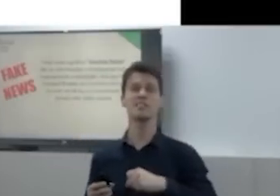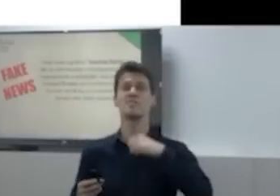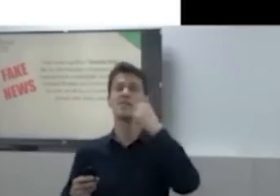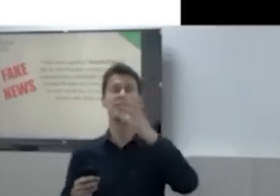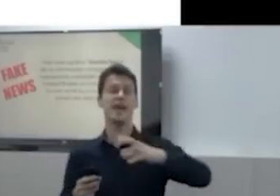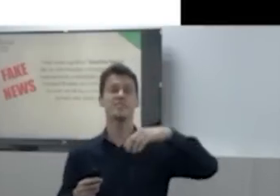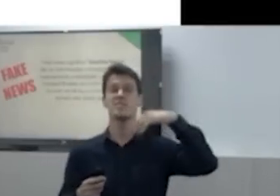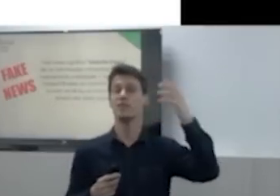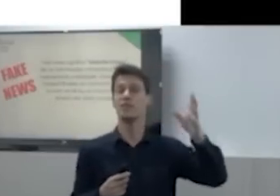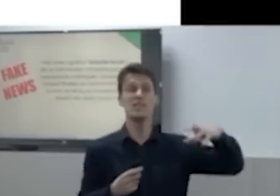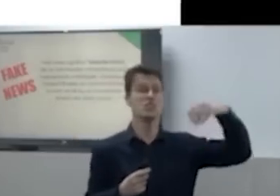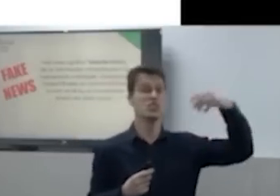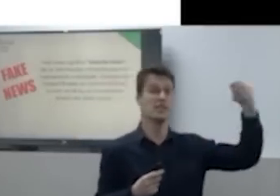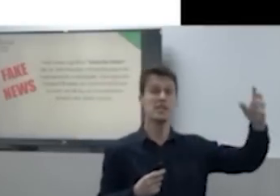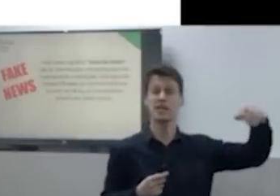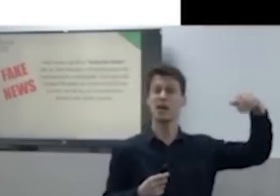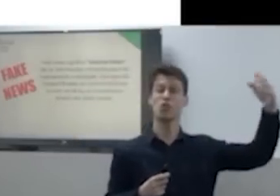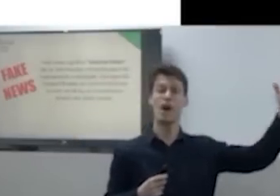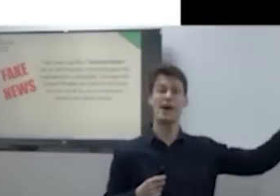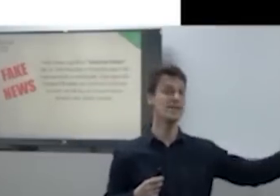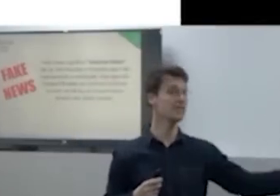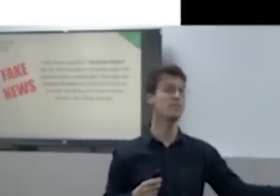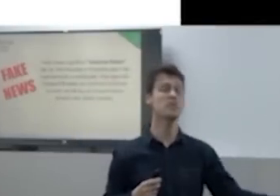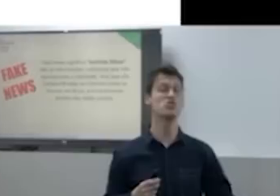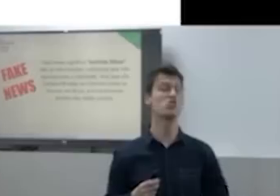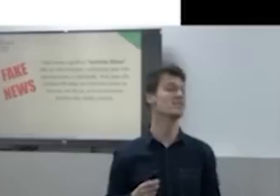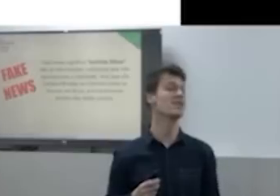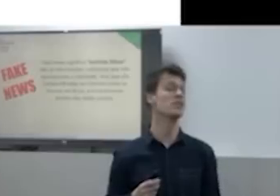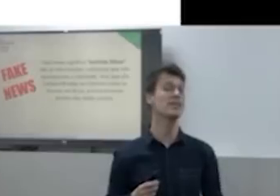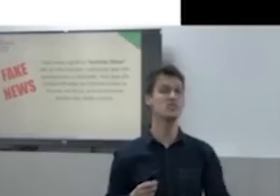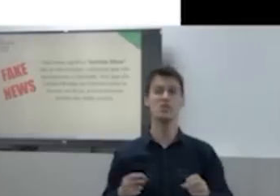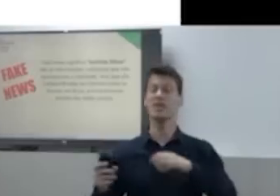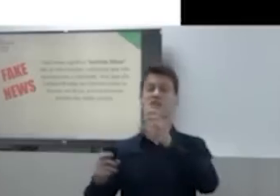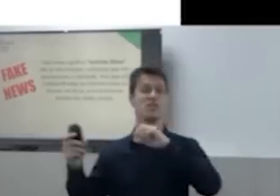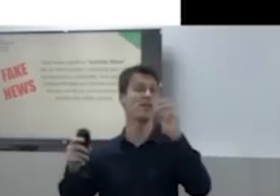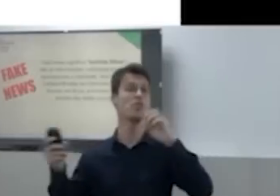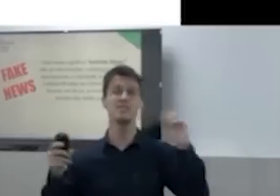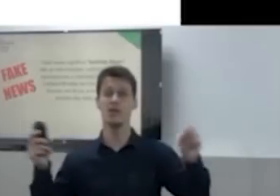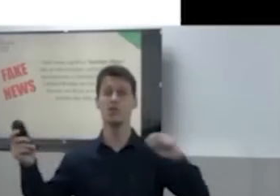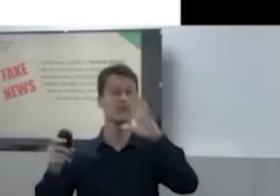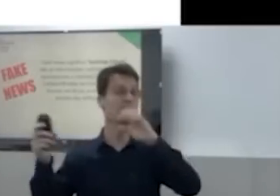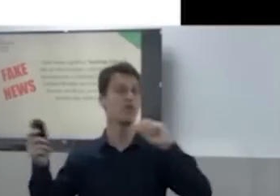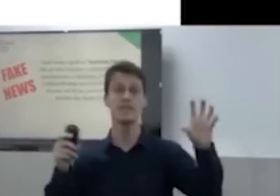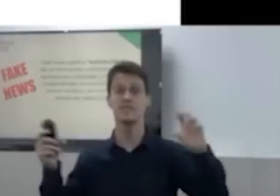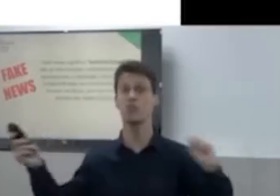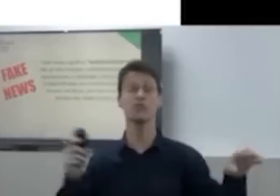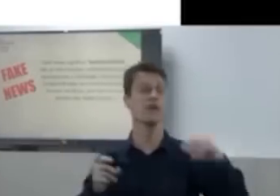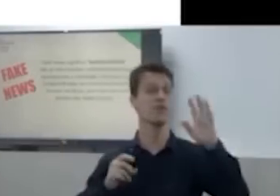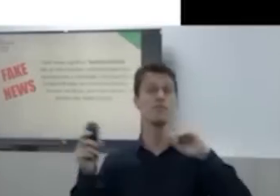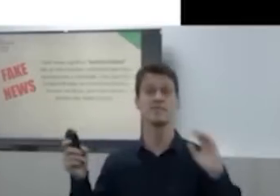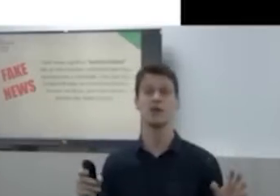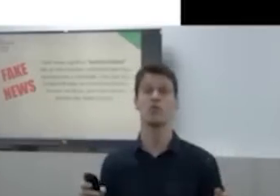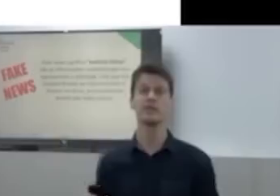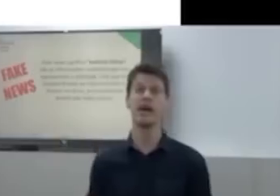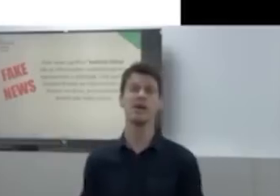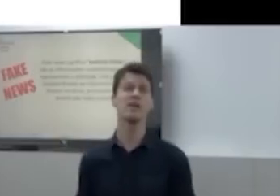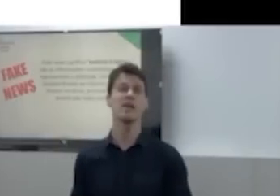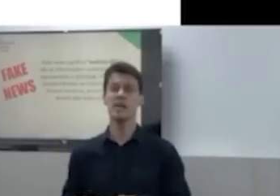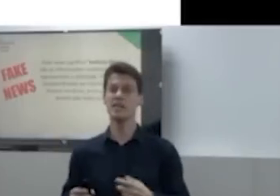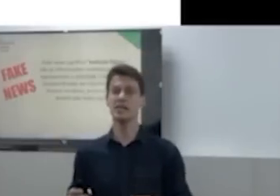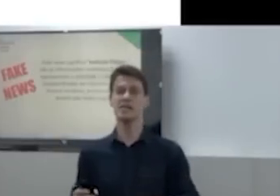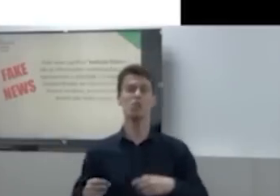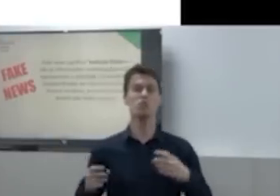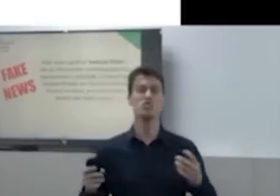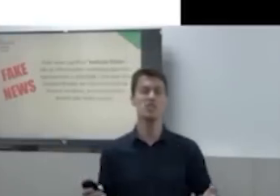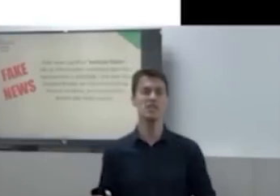passar algumas horas, 10, 20, 30, 40 pessoas leram isso e já vai começar a contar, vai começar a contar, vai começar a